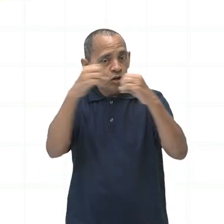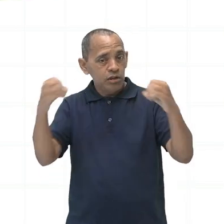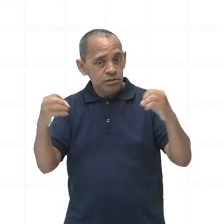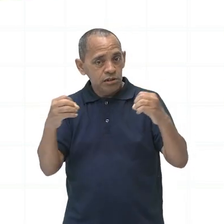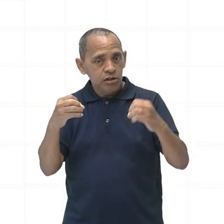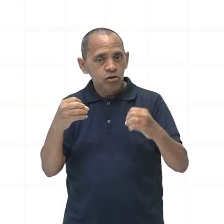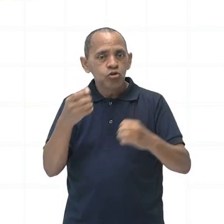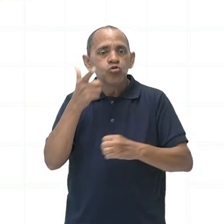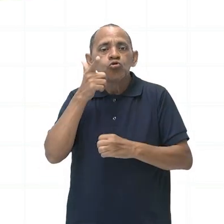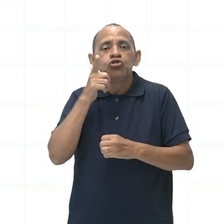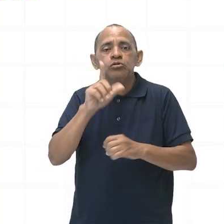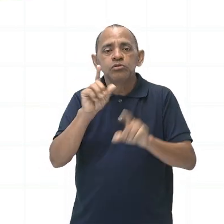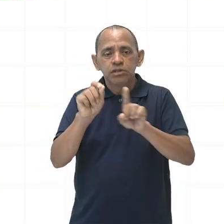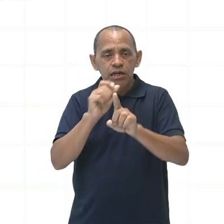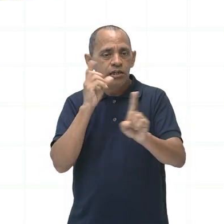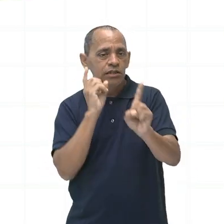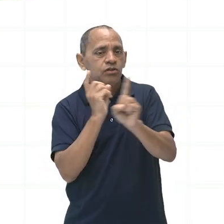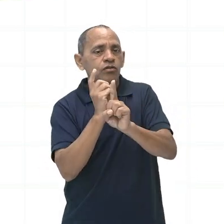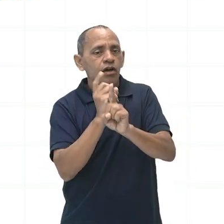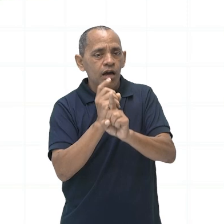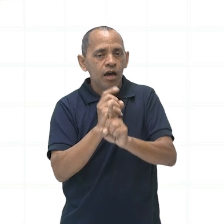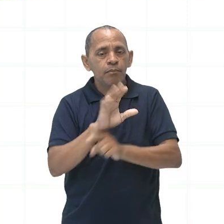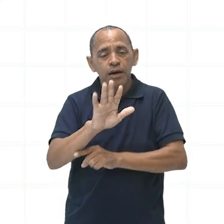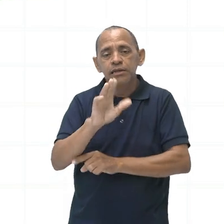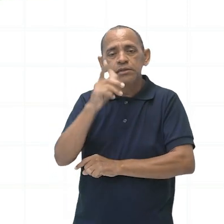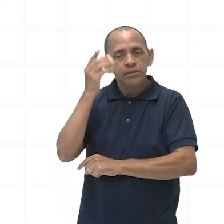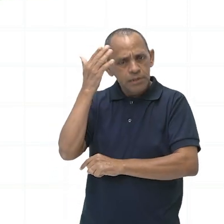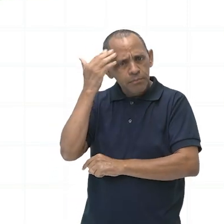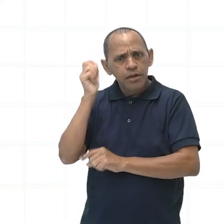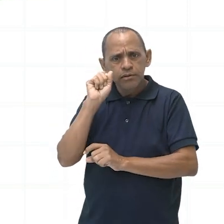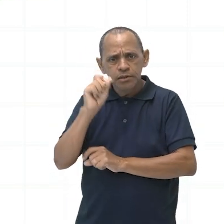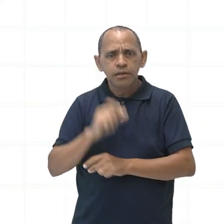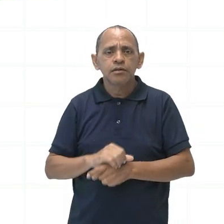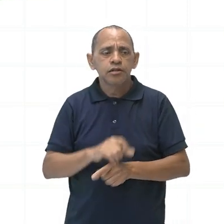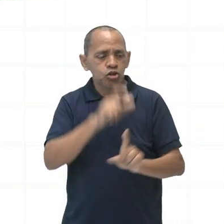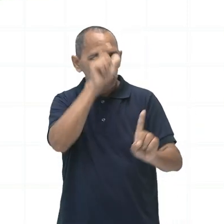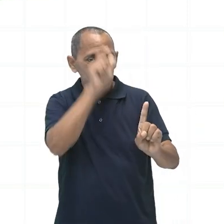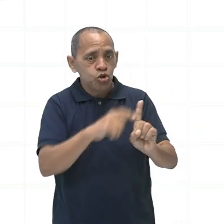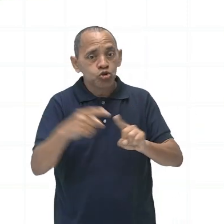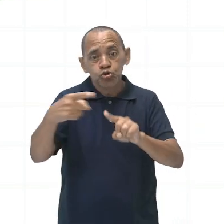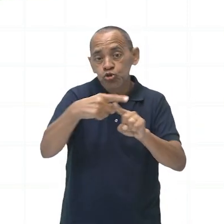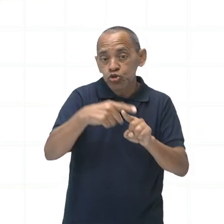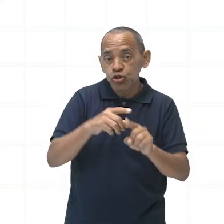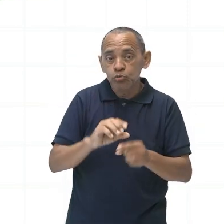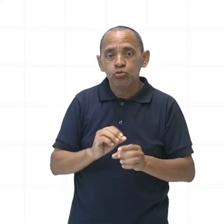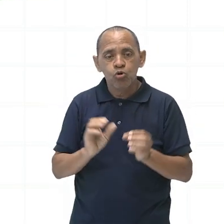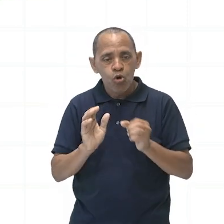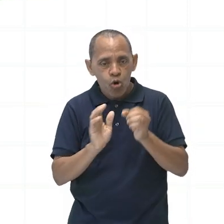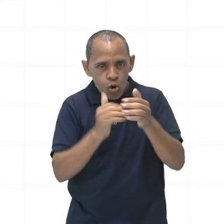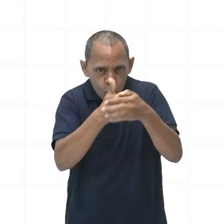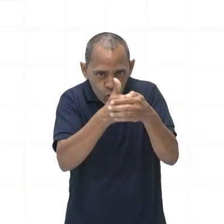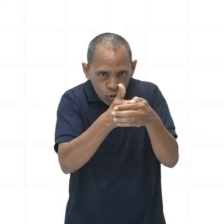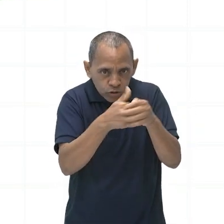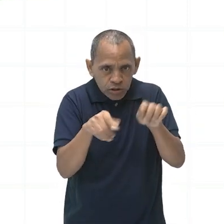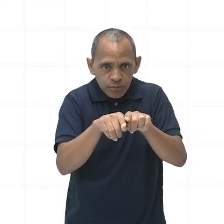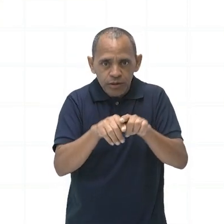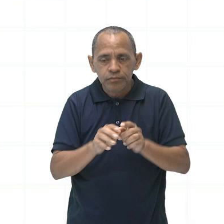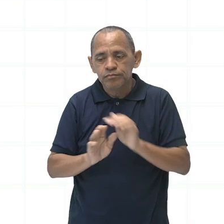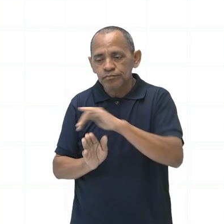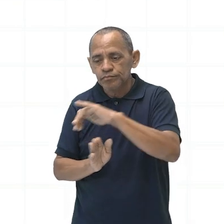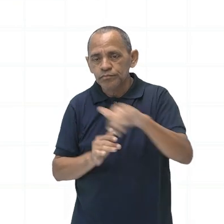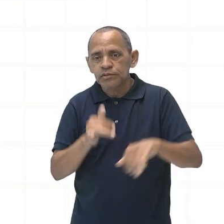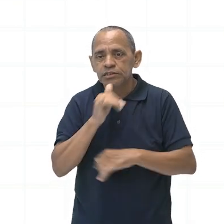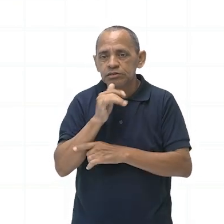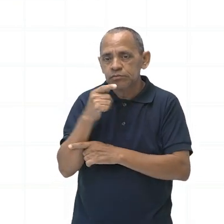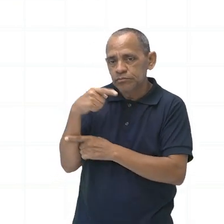que esse sujeito é do tipo oculto. Ok? Vamos avançar? Mais um